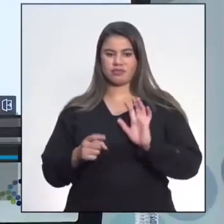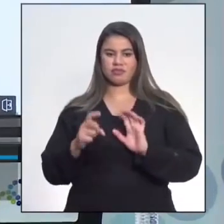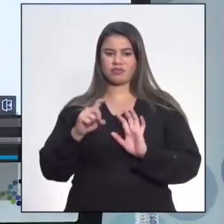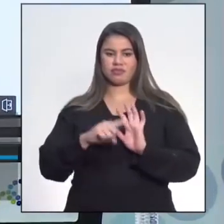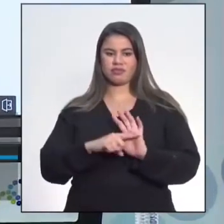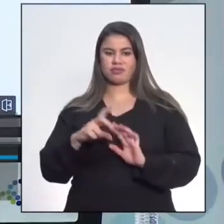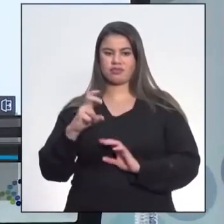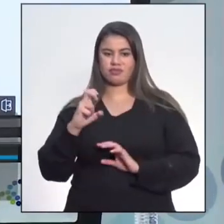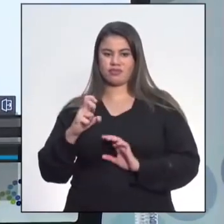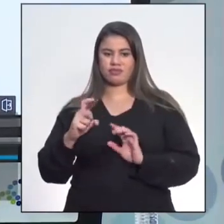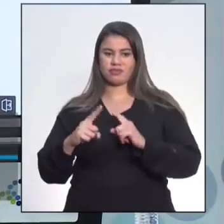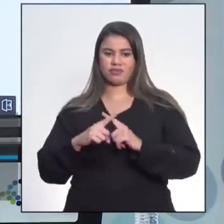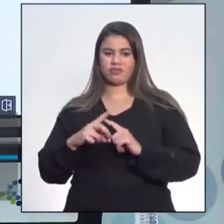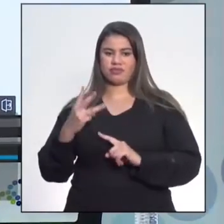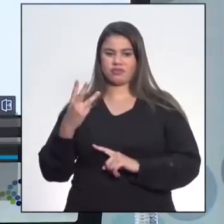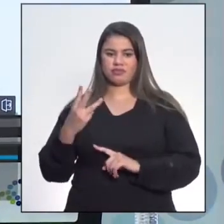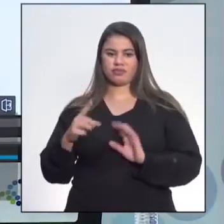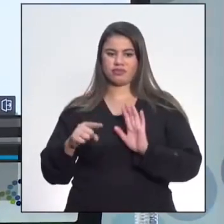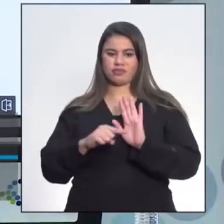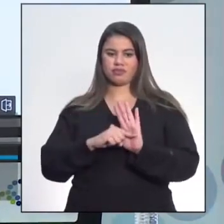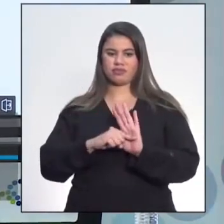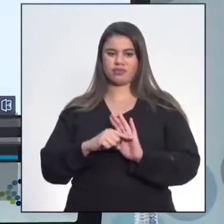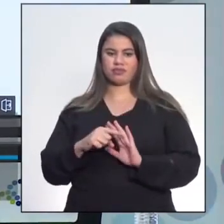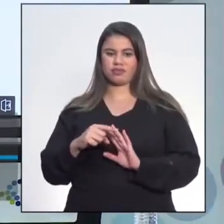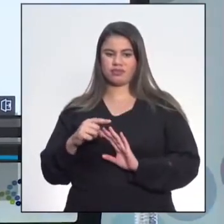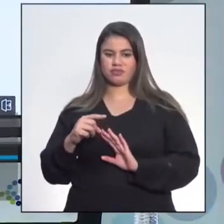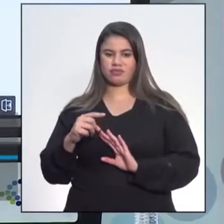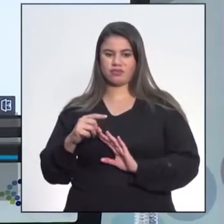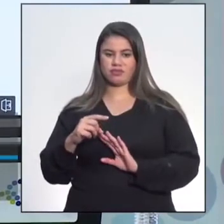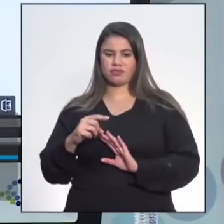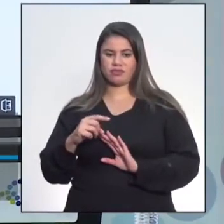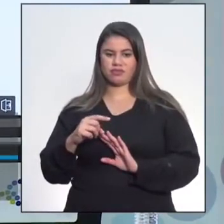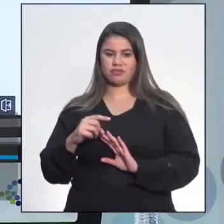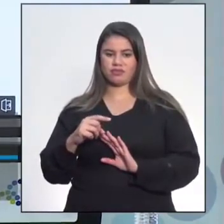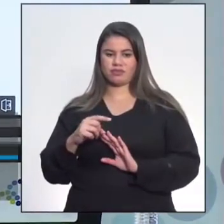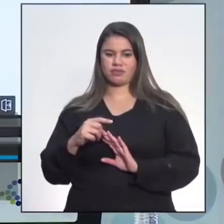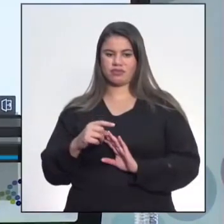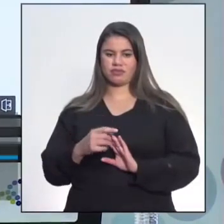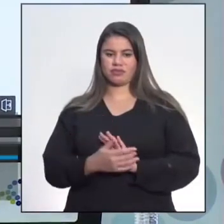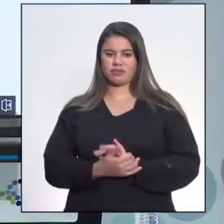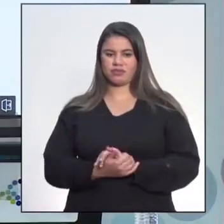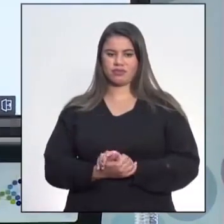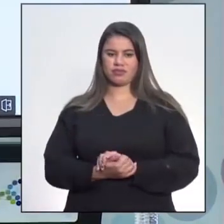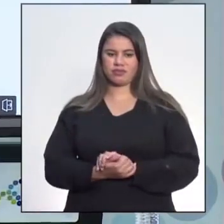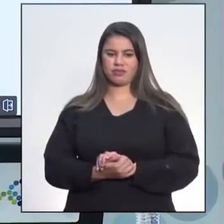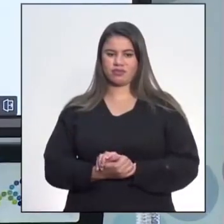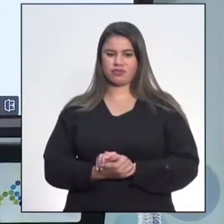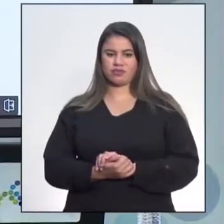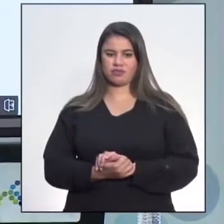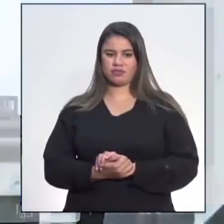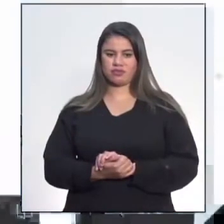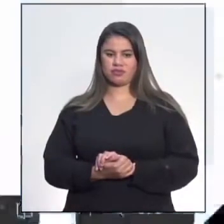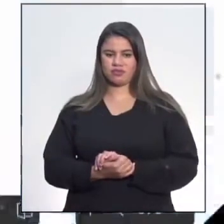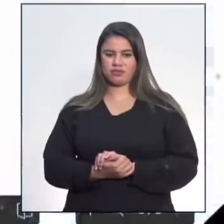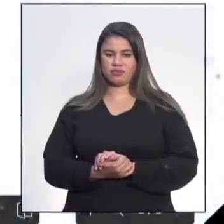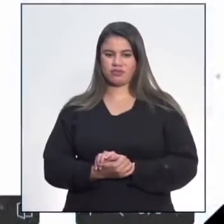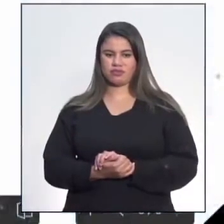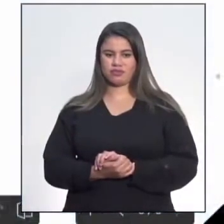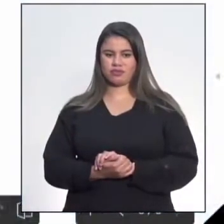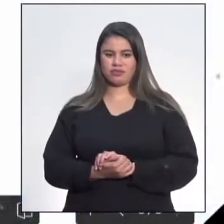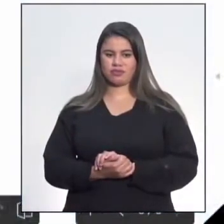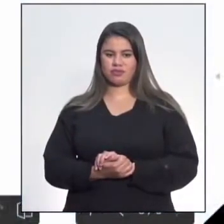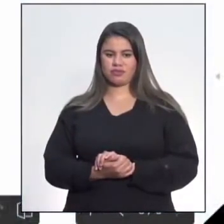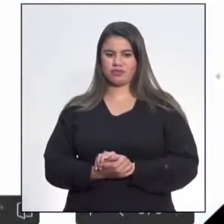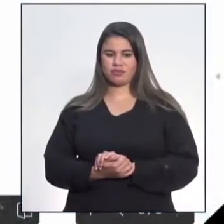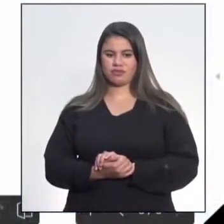-5 vezes 3, que dá -15. Oh, meu Deus, está horrorosa essa letra, está parecendo letrinha de criança. Então,